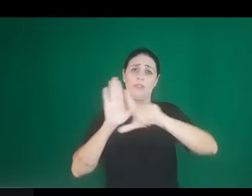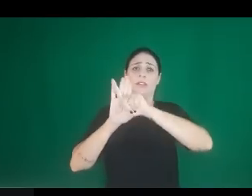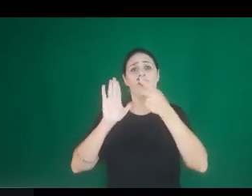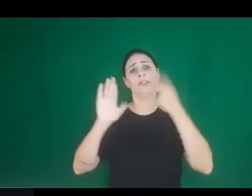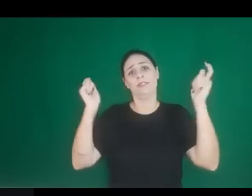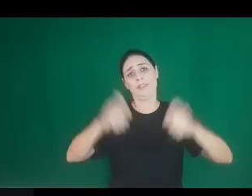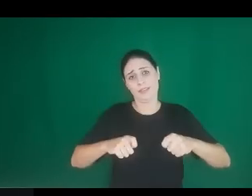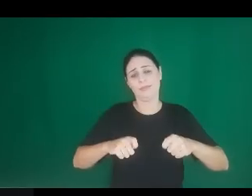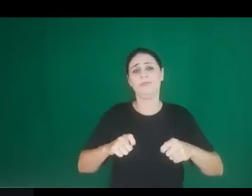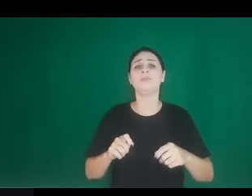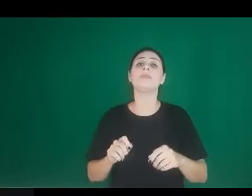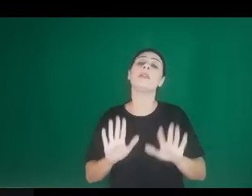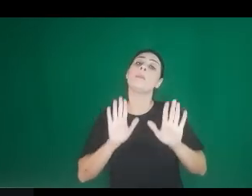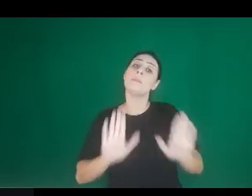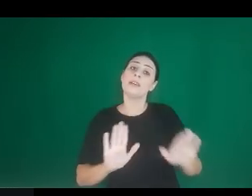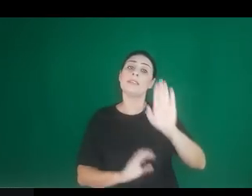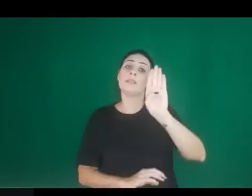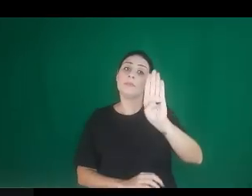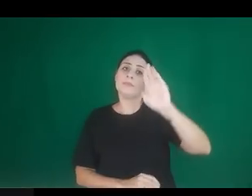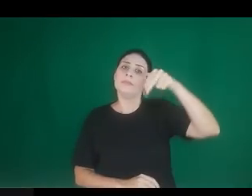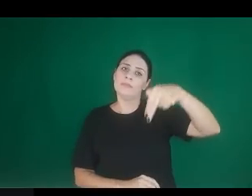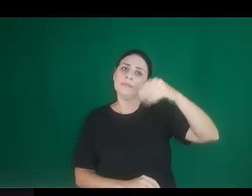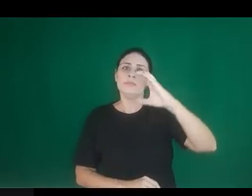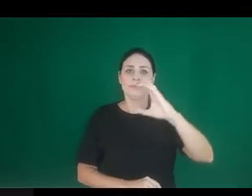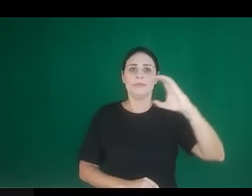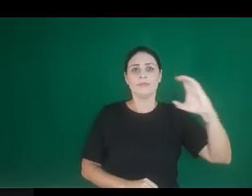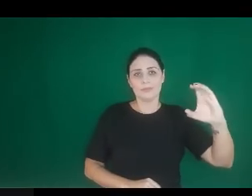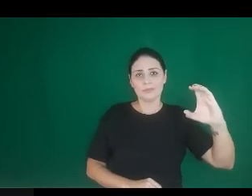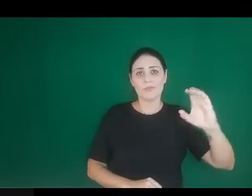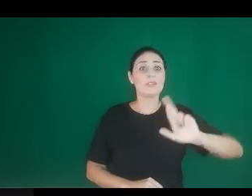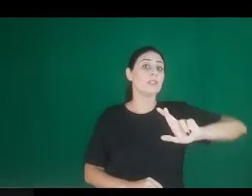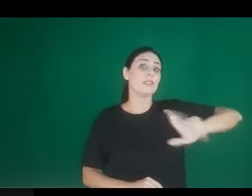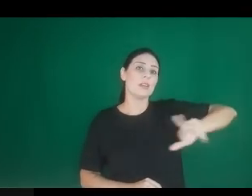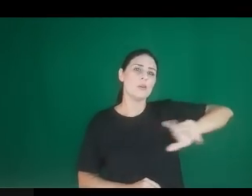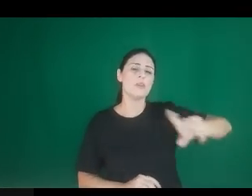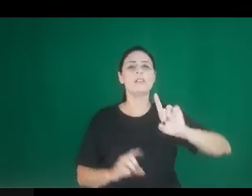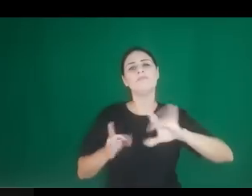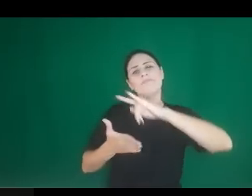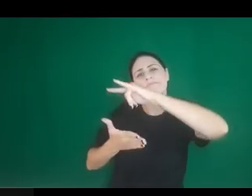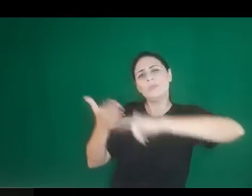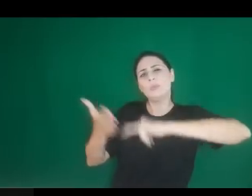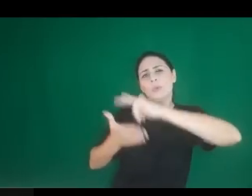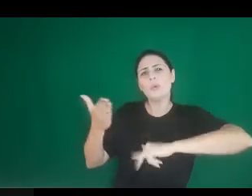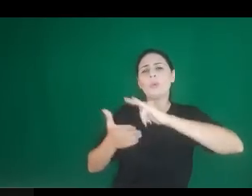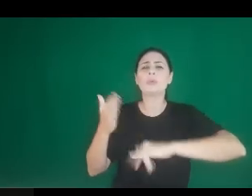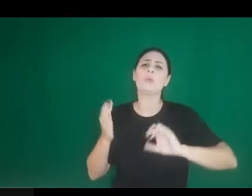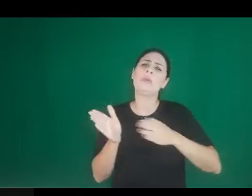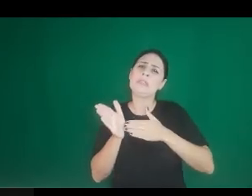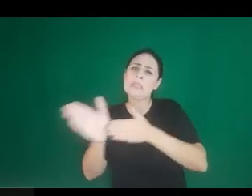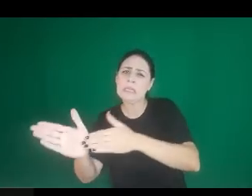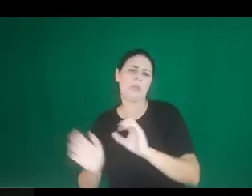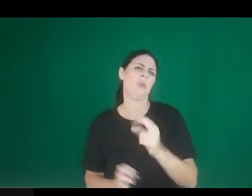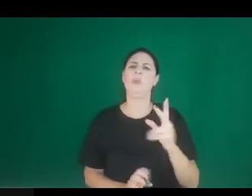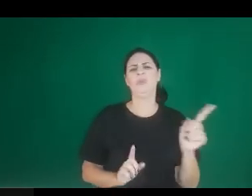autonomia. Já a Base Nacional Comum, ele não é só um documento que pode